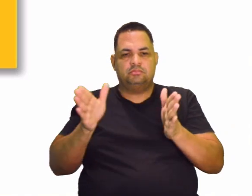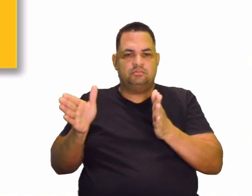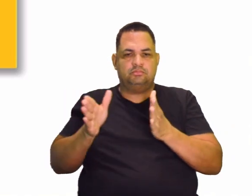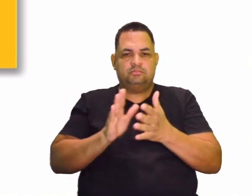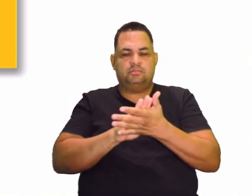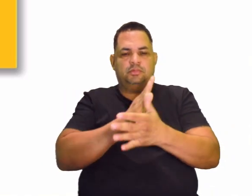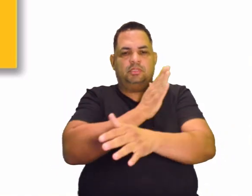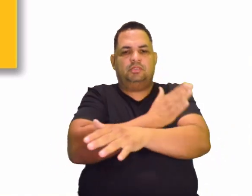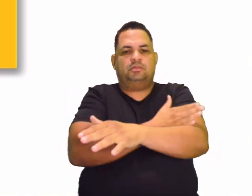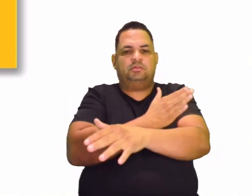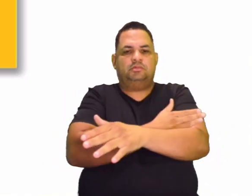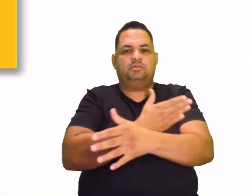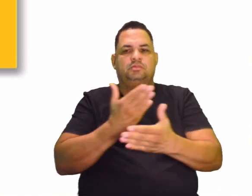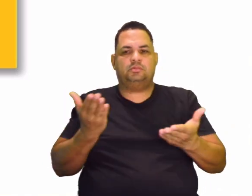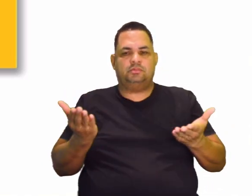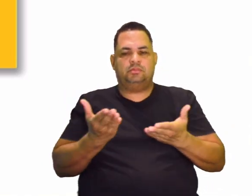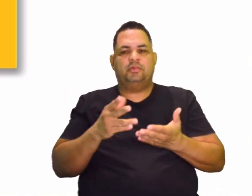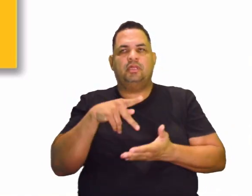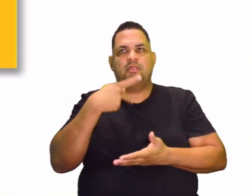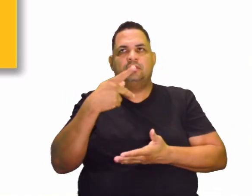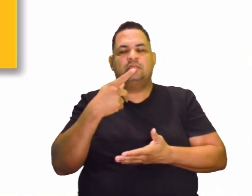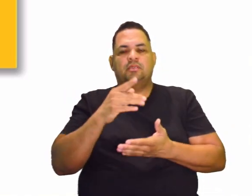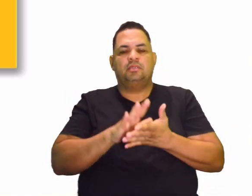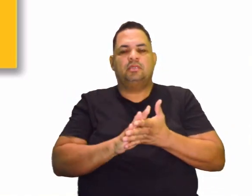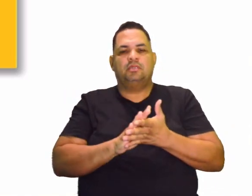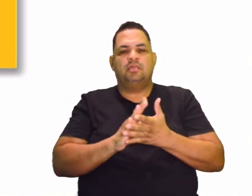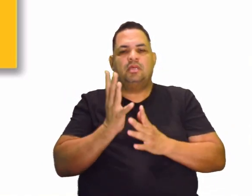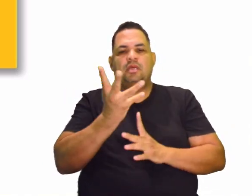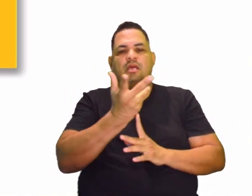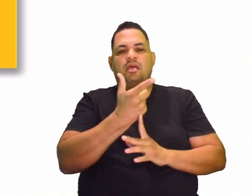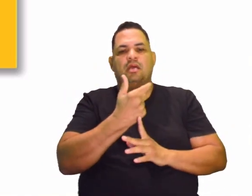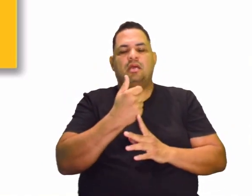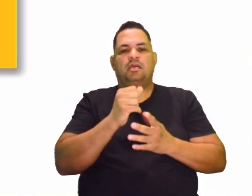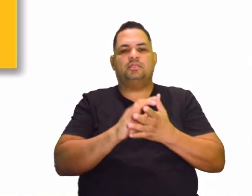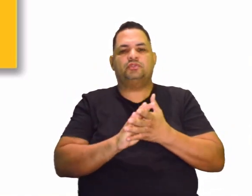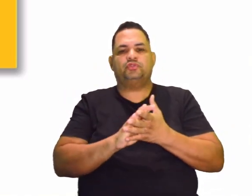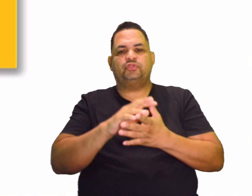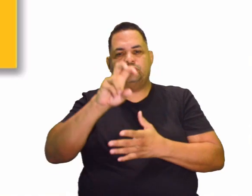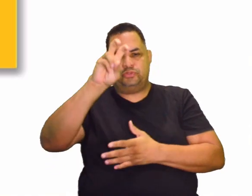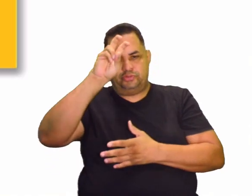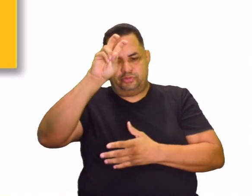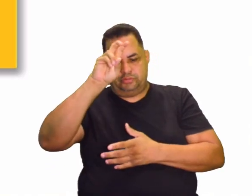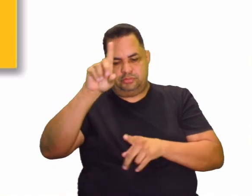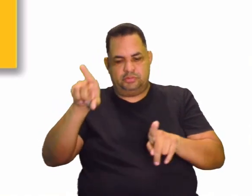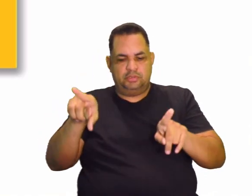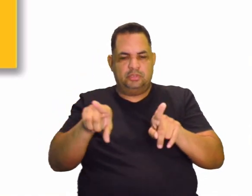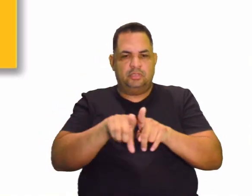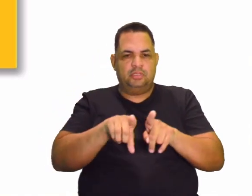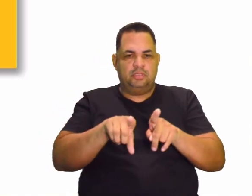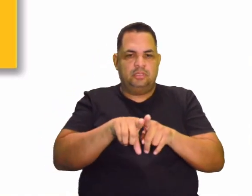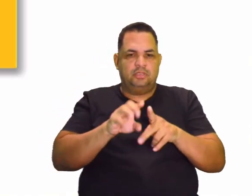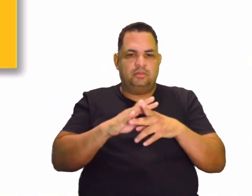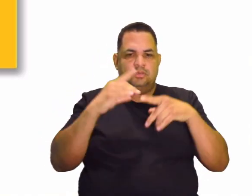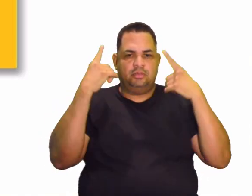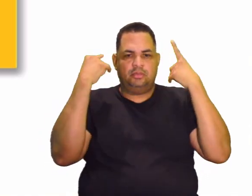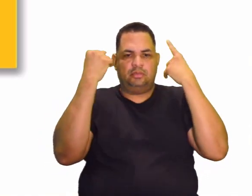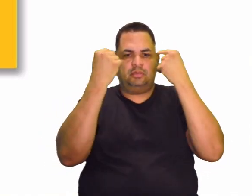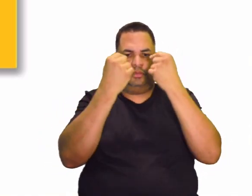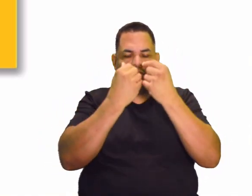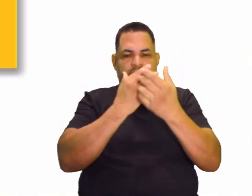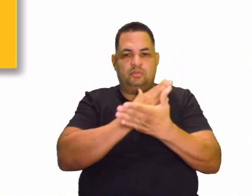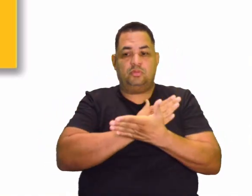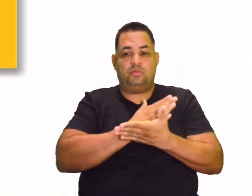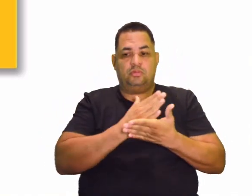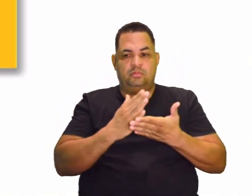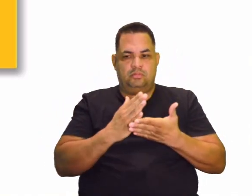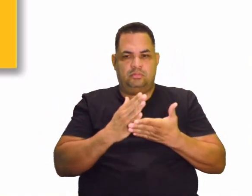egípcia, arte grega e também, nesse período, já havia arte romana. Mas já vamos dar início, então,